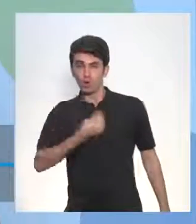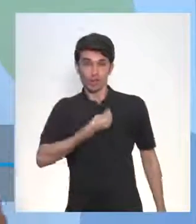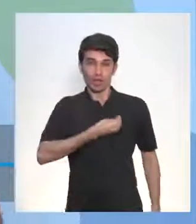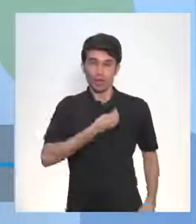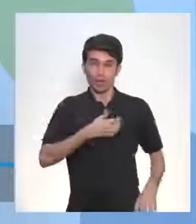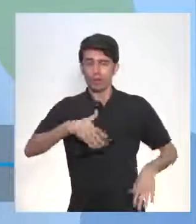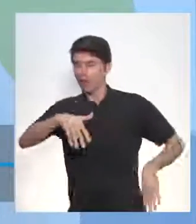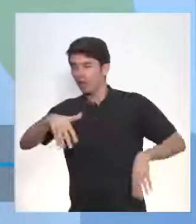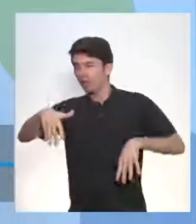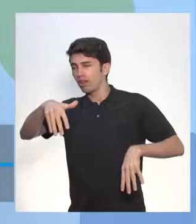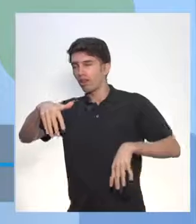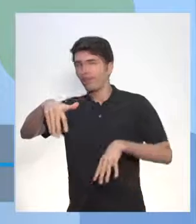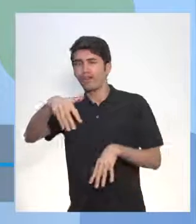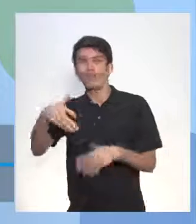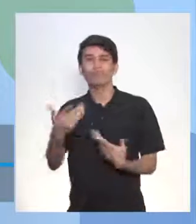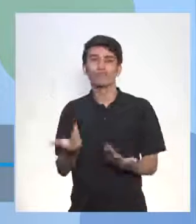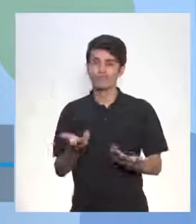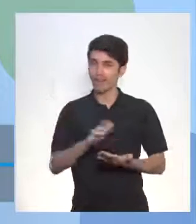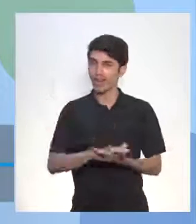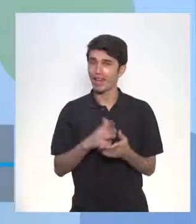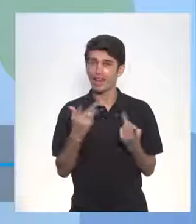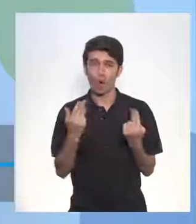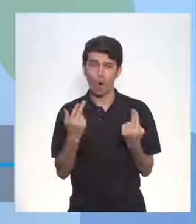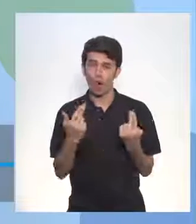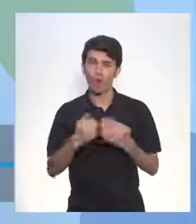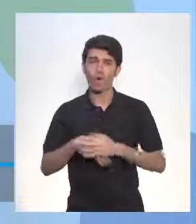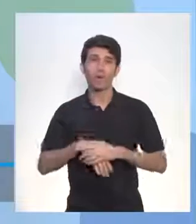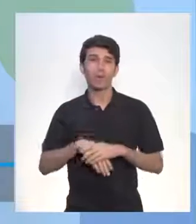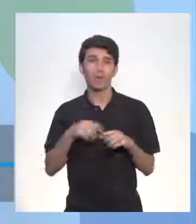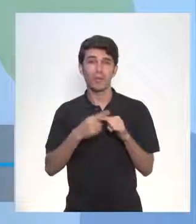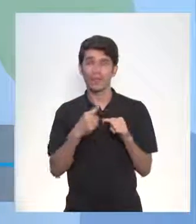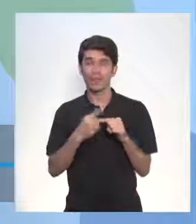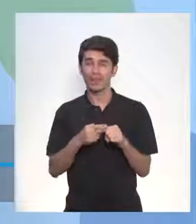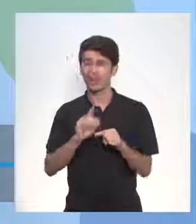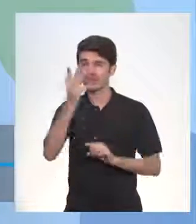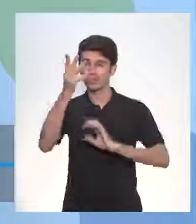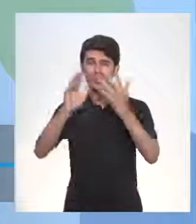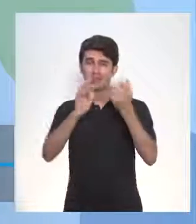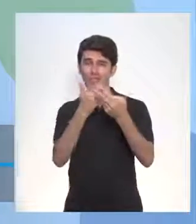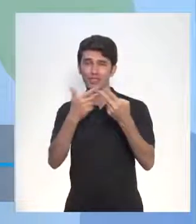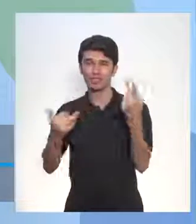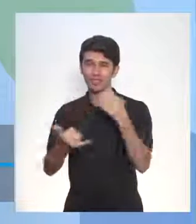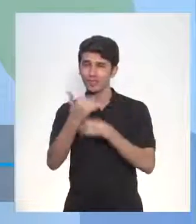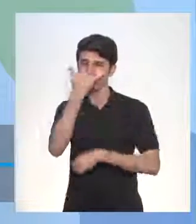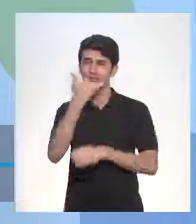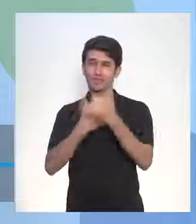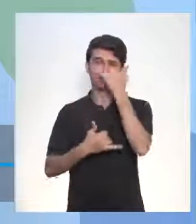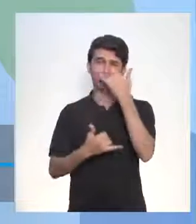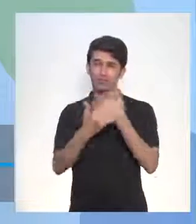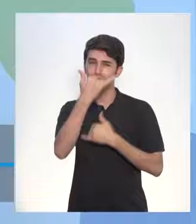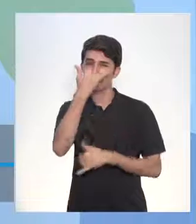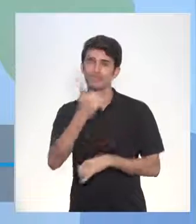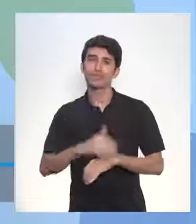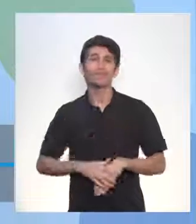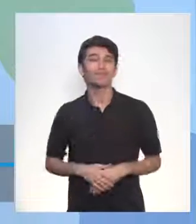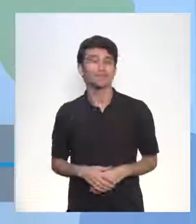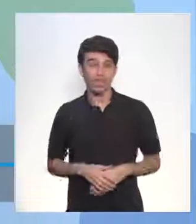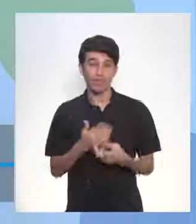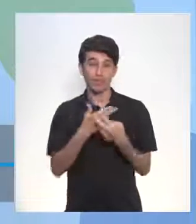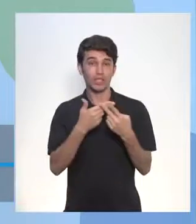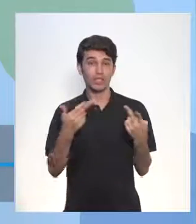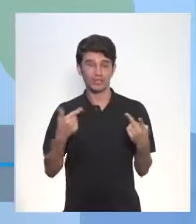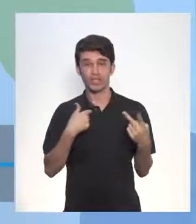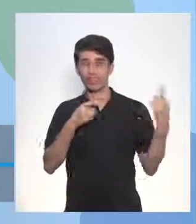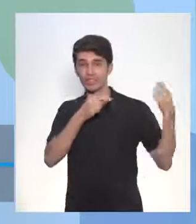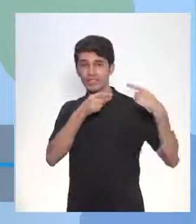sem roupa militar, avançando numa cruzada. Então, tivemos uma infinidade de algumas aí cruzadas marginais e oficiais. O que é importante